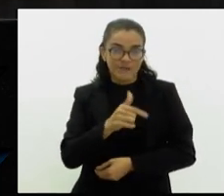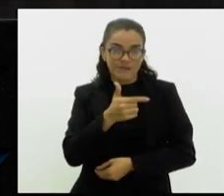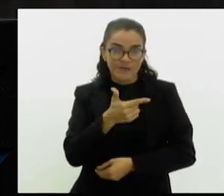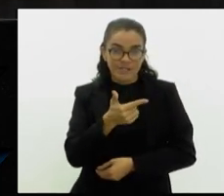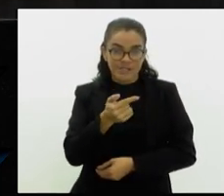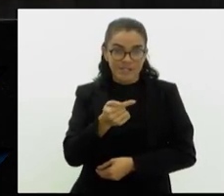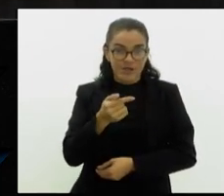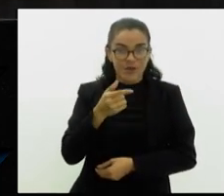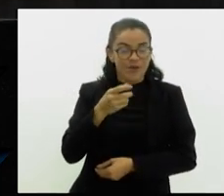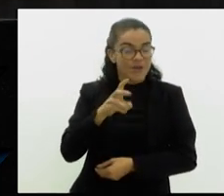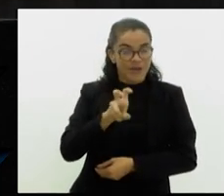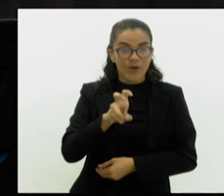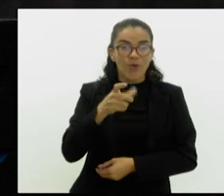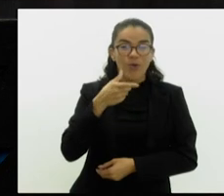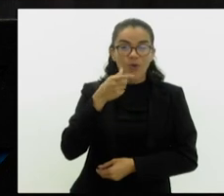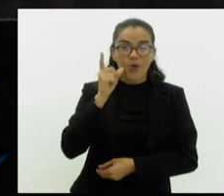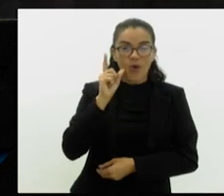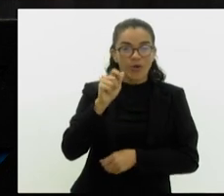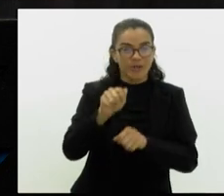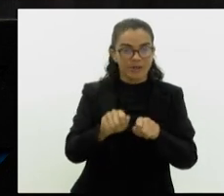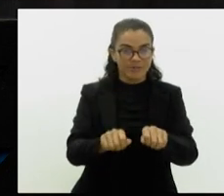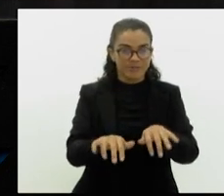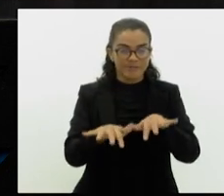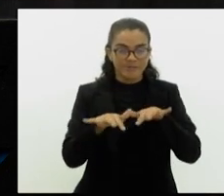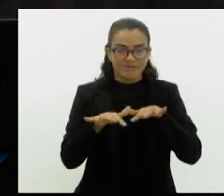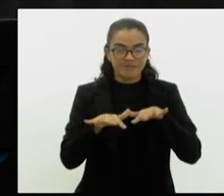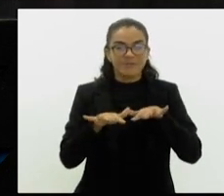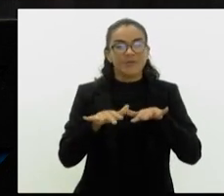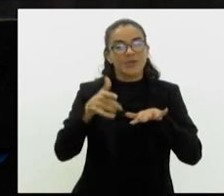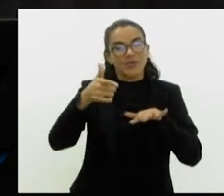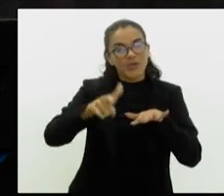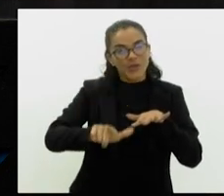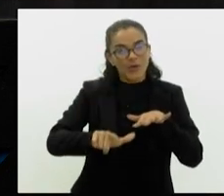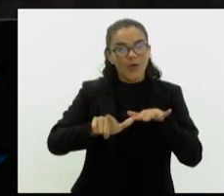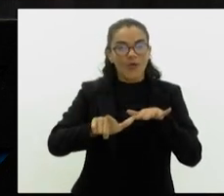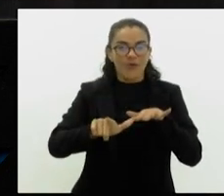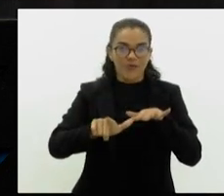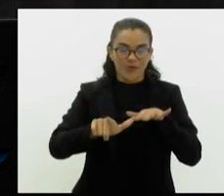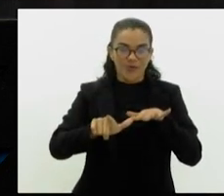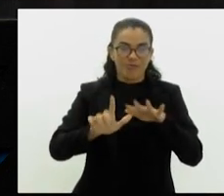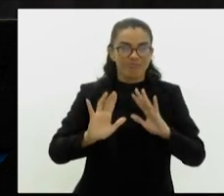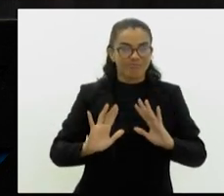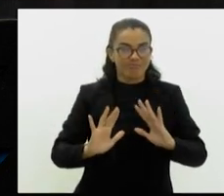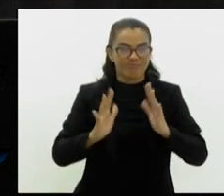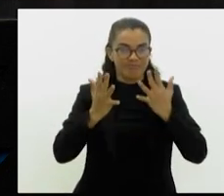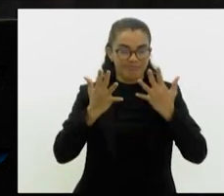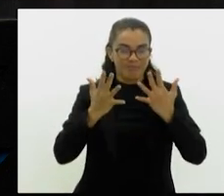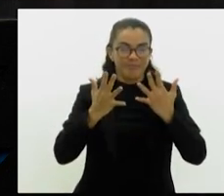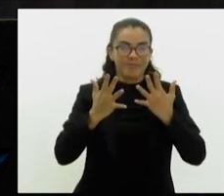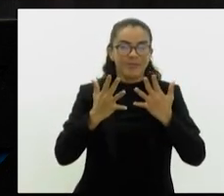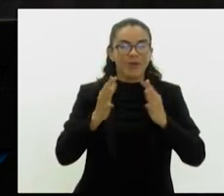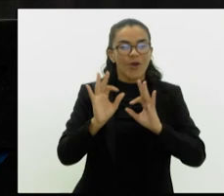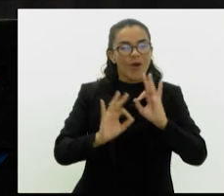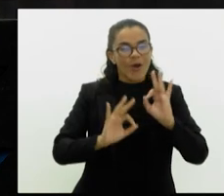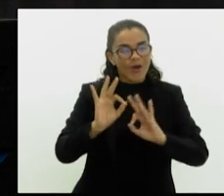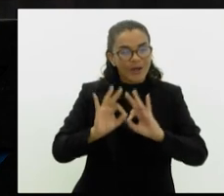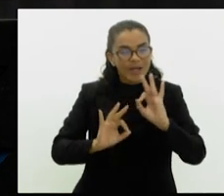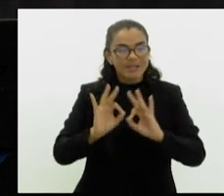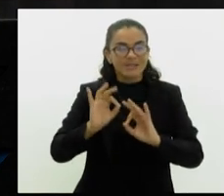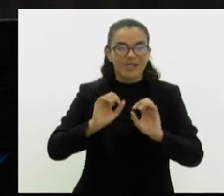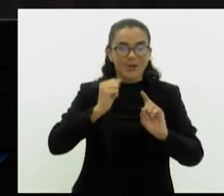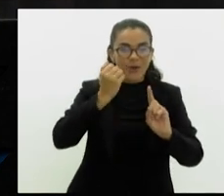no dia de ontem aqui no plenário desta casa para mais um evento aonde nós faríamos diversas